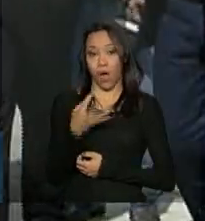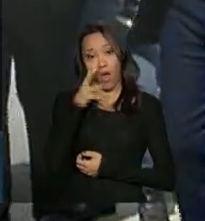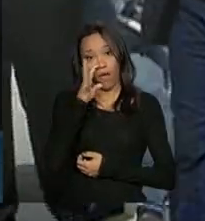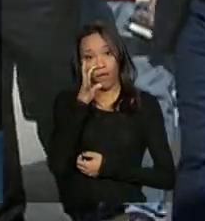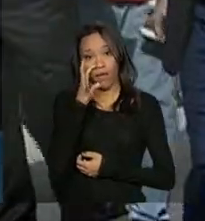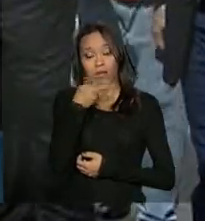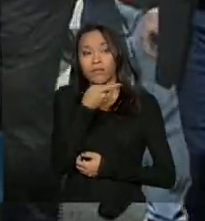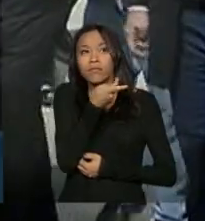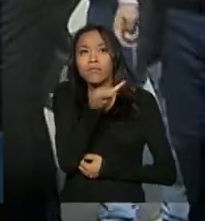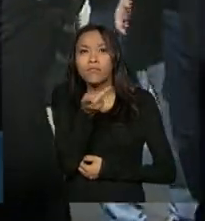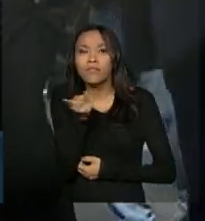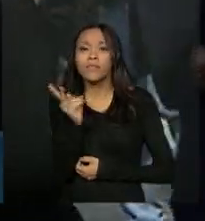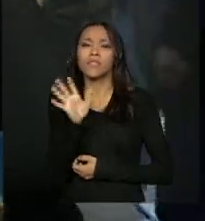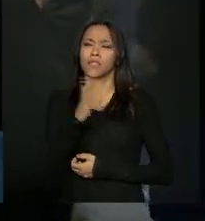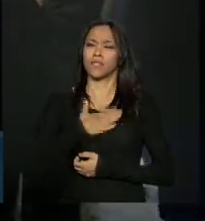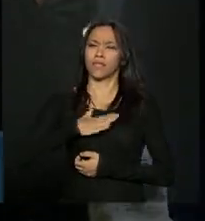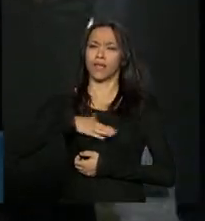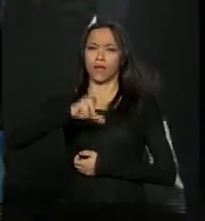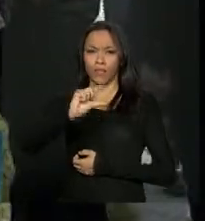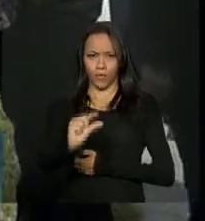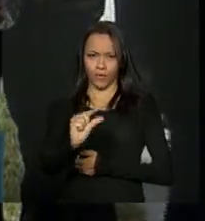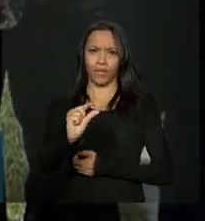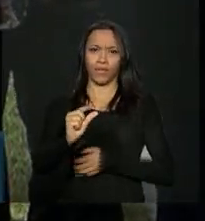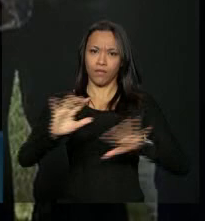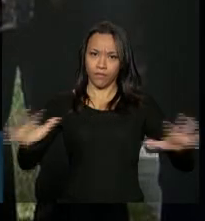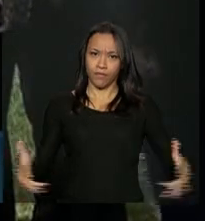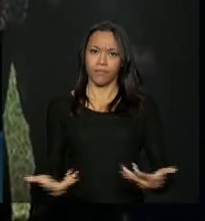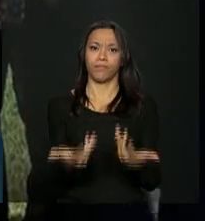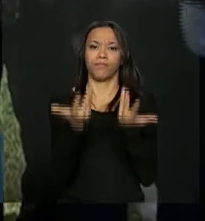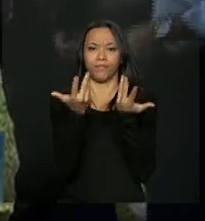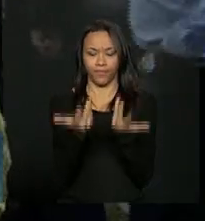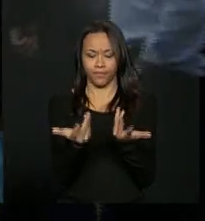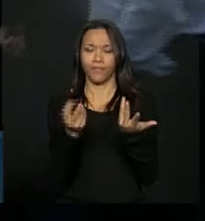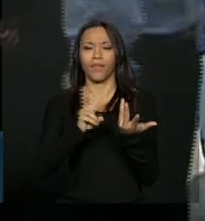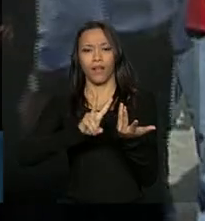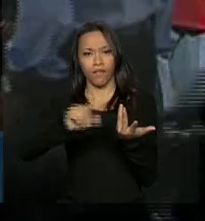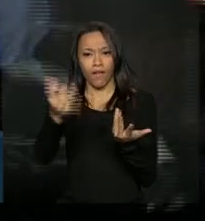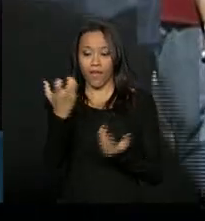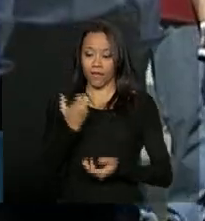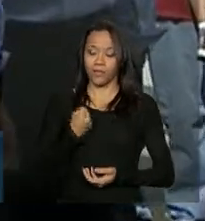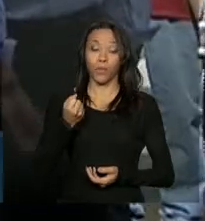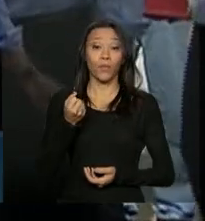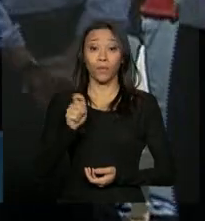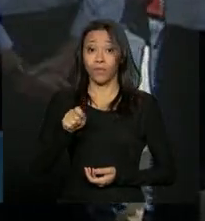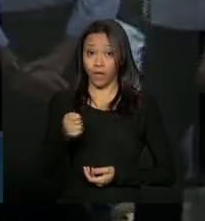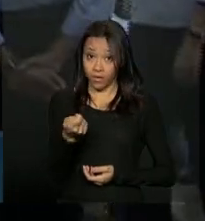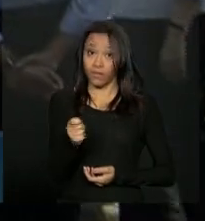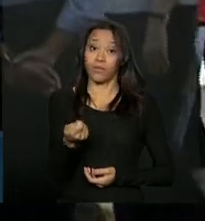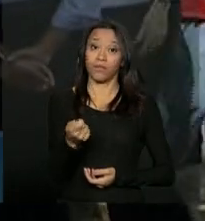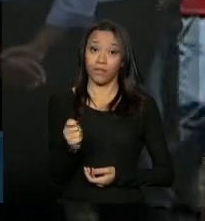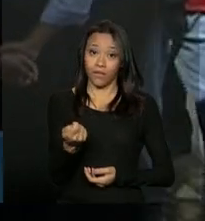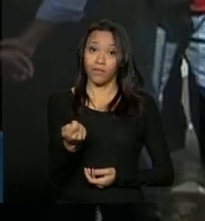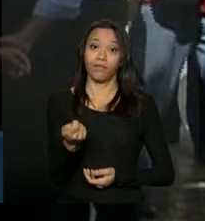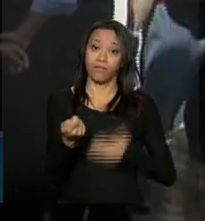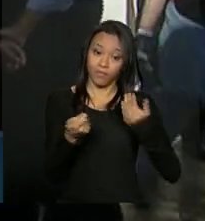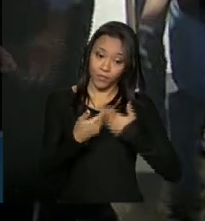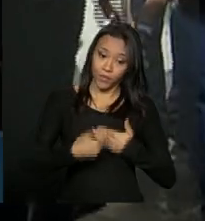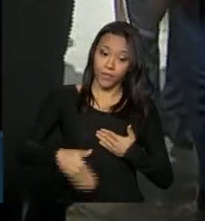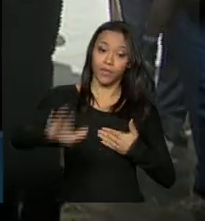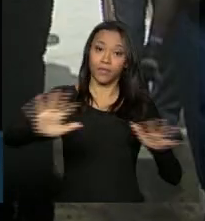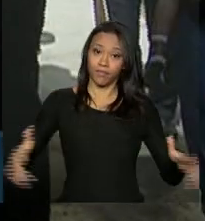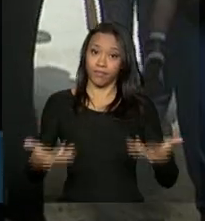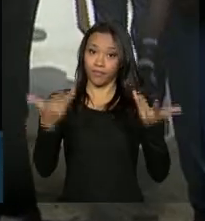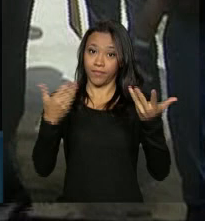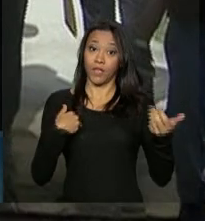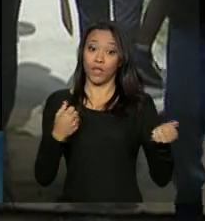que daqui a pouquinho na cerimônia oficial ela vai receber as chaves no palco durante a cerimônia ela junto